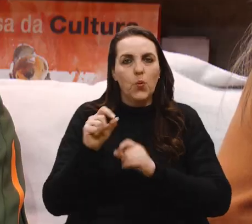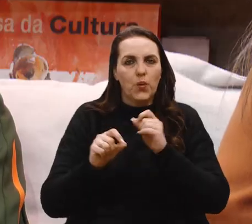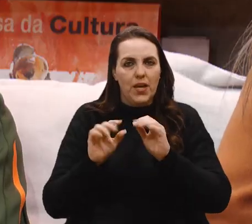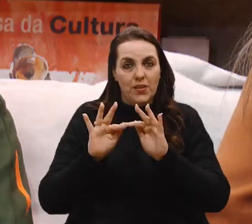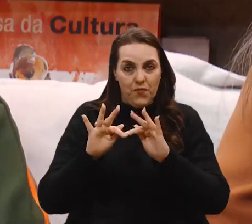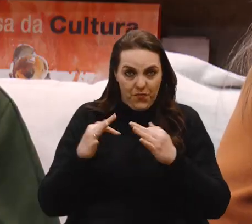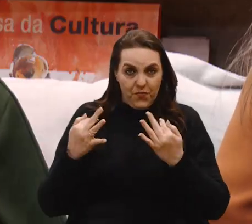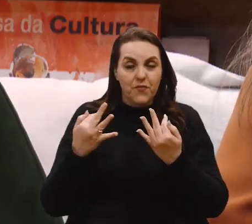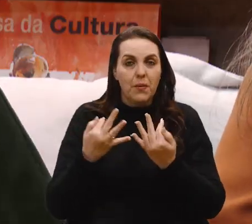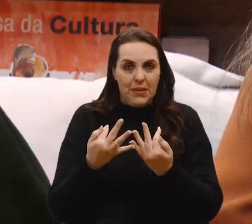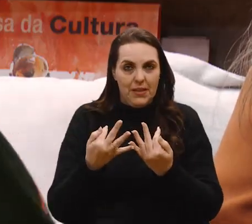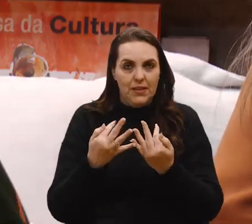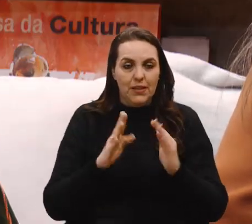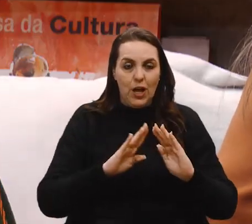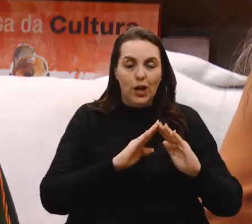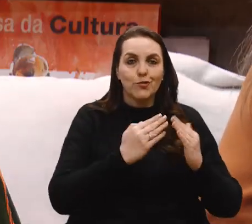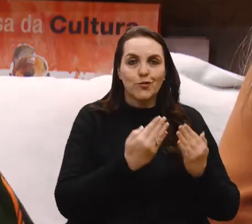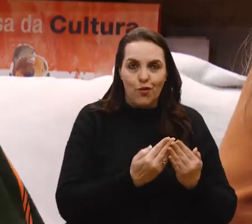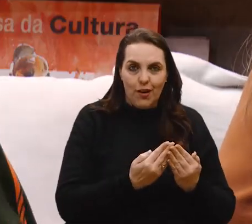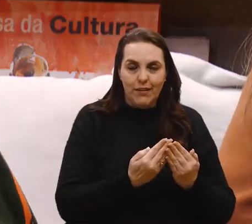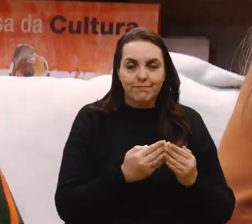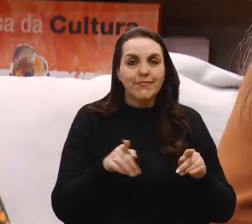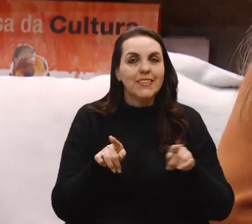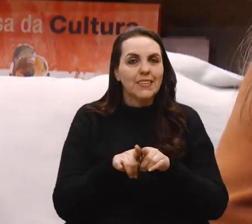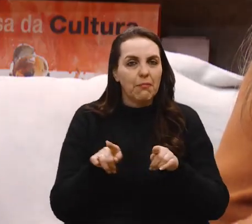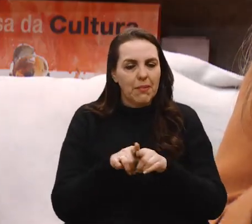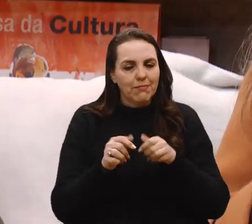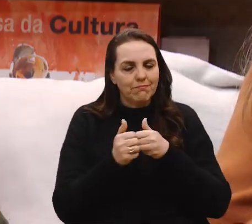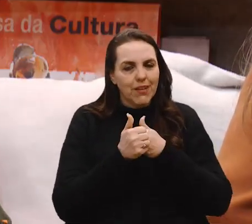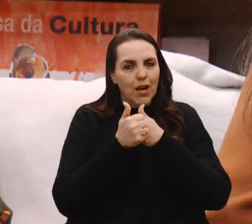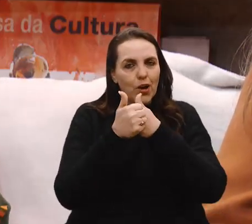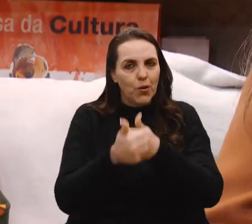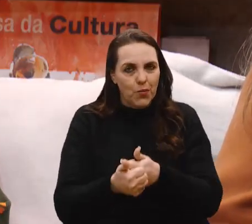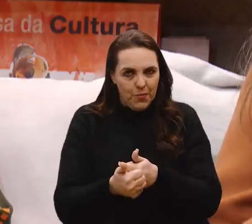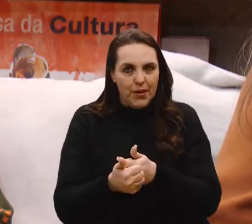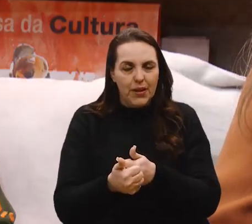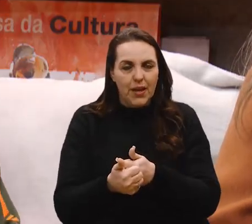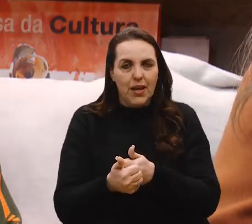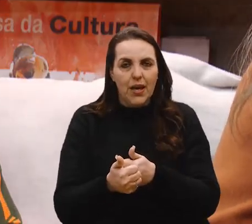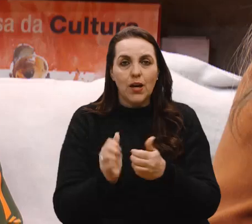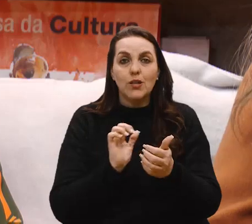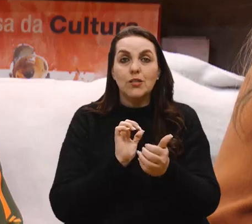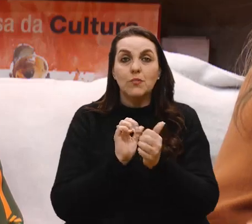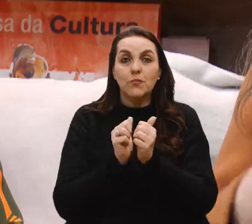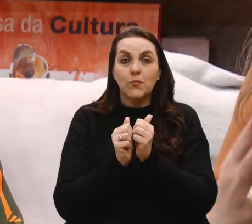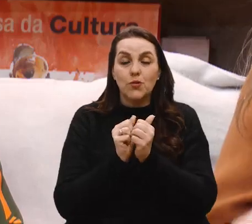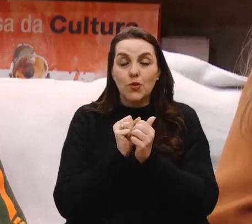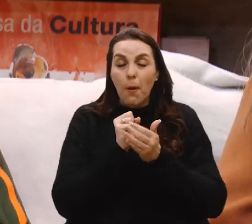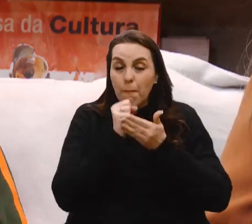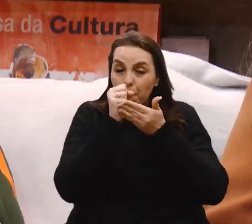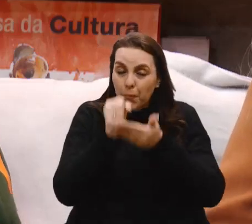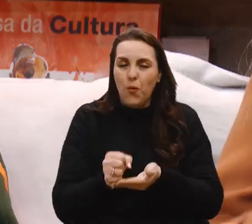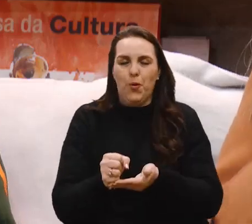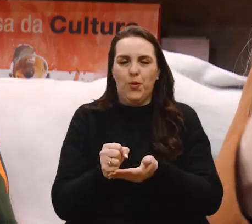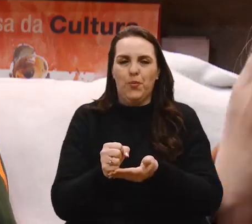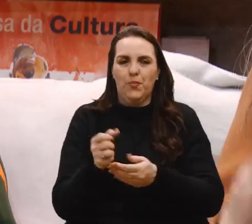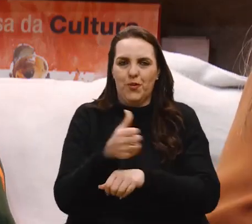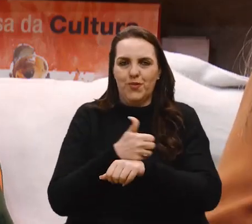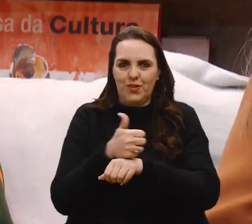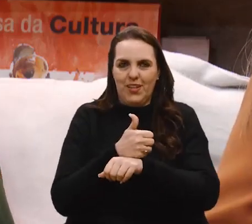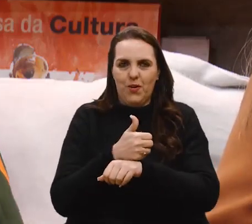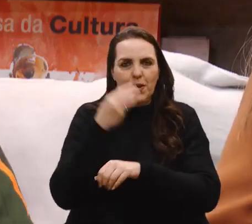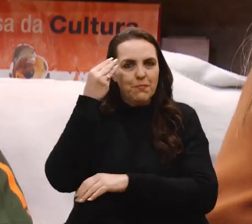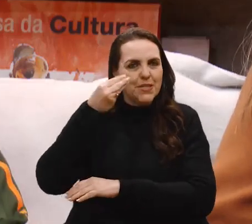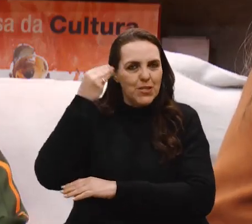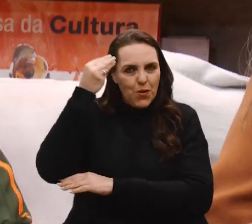família, a escola, e tem um acompanhamento de um suporte profissional, né? De um psicólogo, neuropsicólogo,